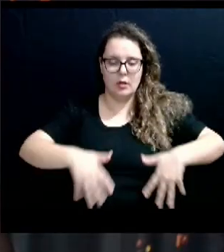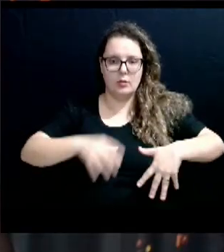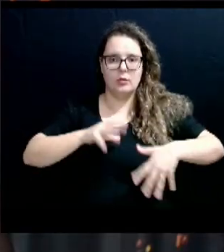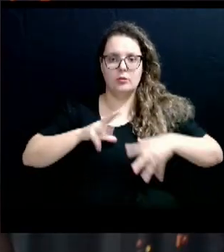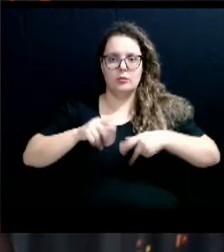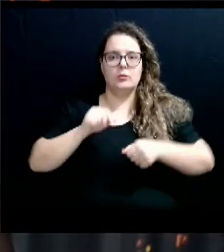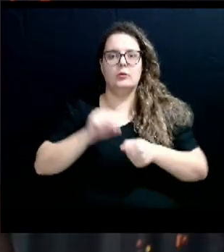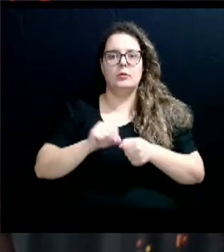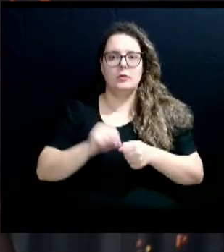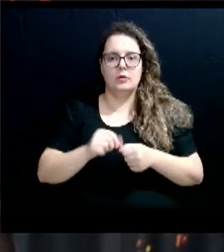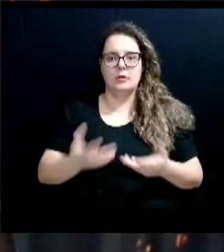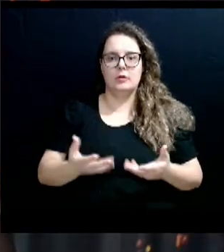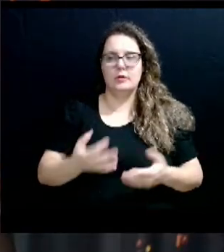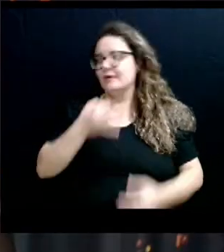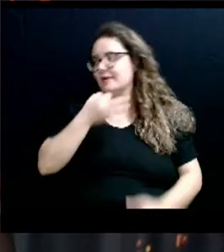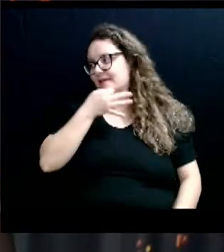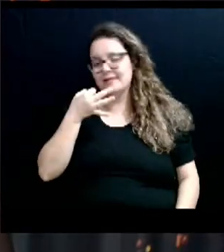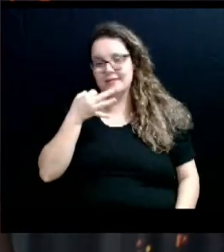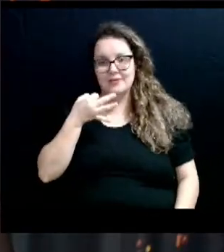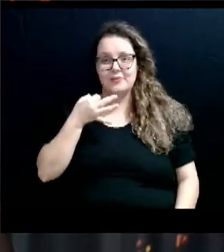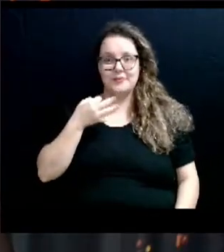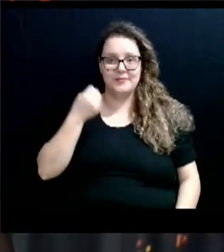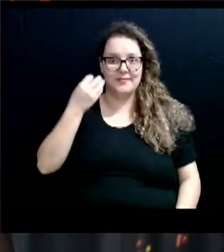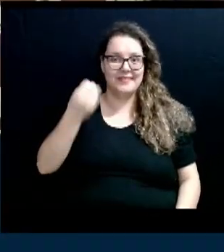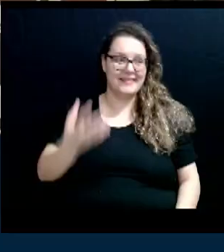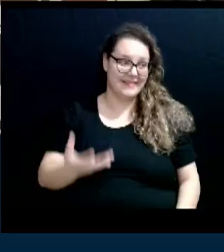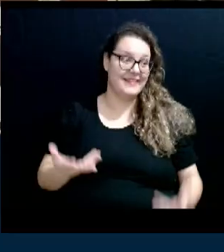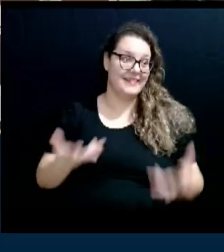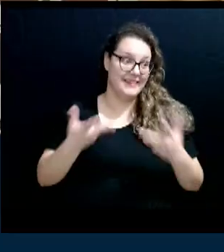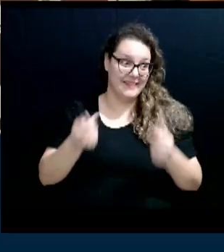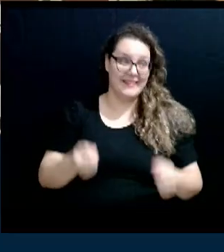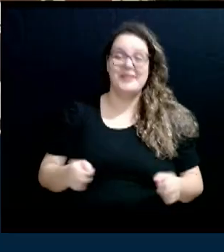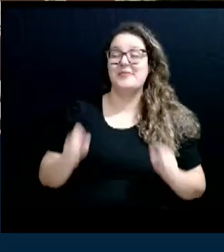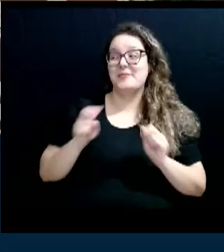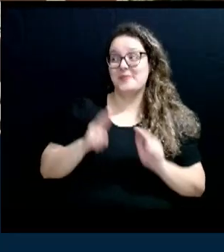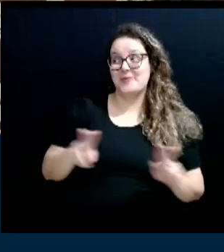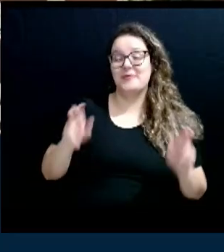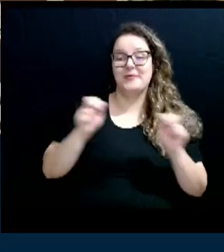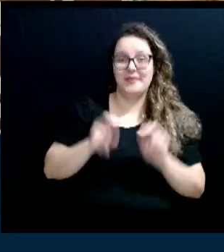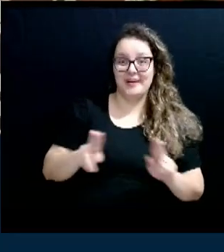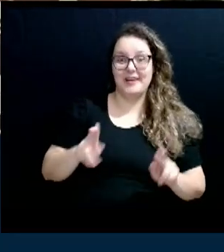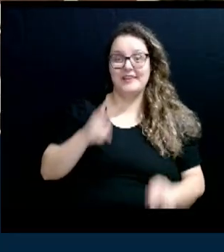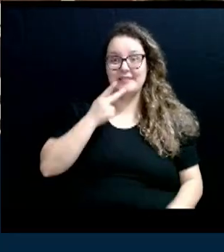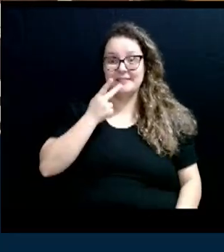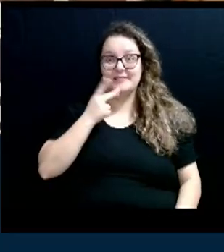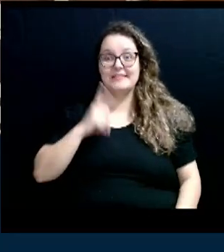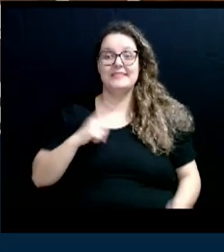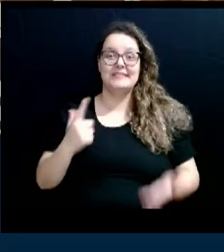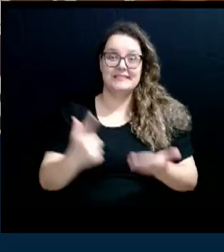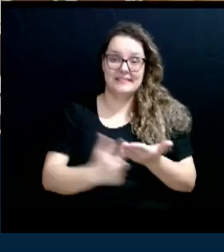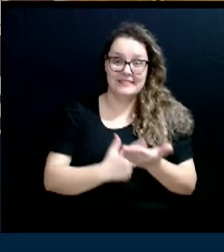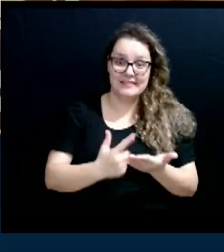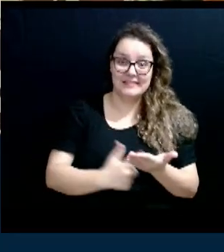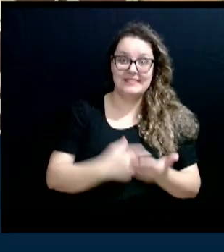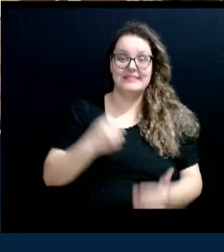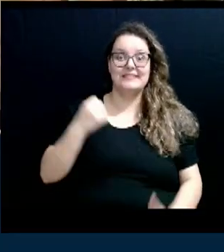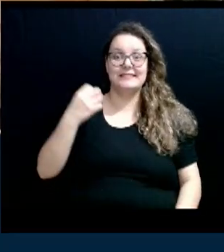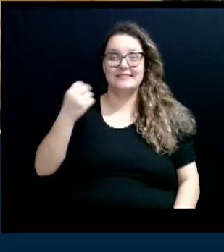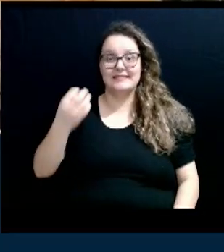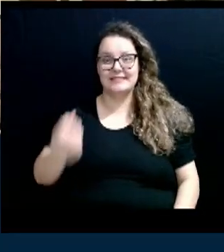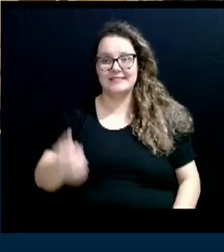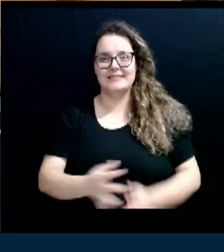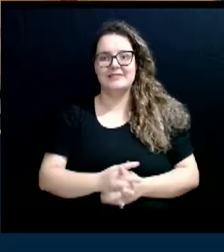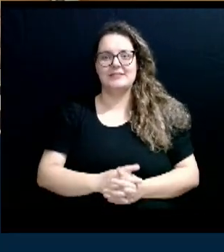Excelente. foi de fato uma viagem tanto. Uau, hein? Já adiantando que tem um livro, né? Essa viagem aí se transformou